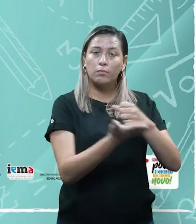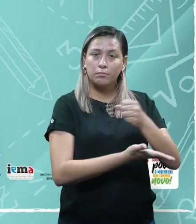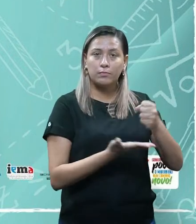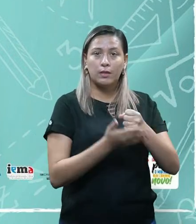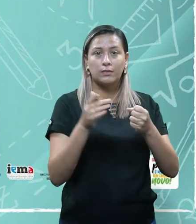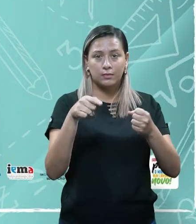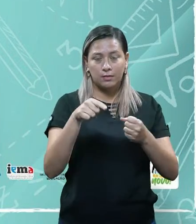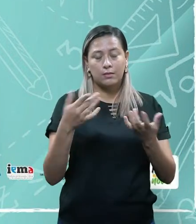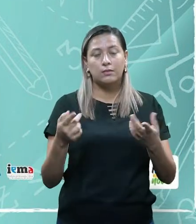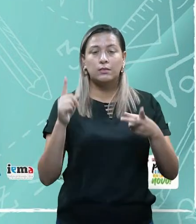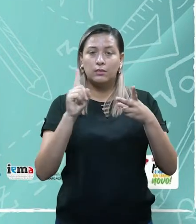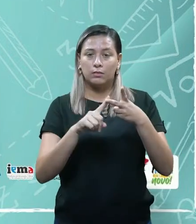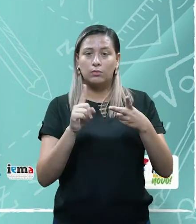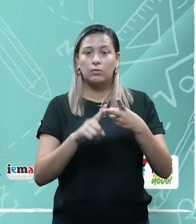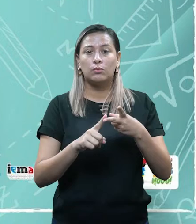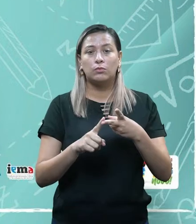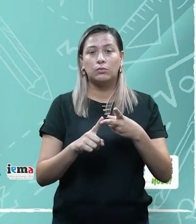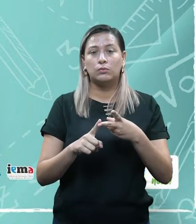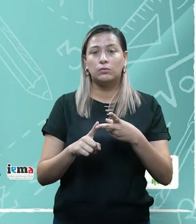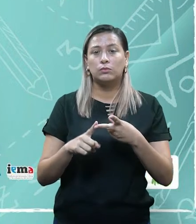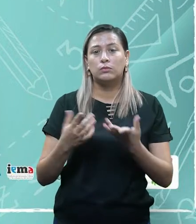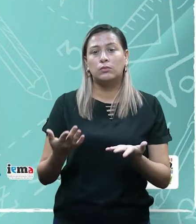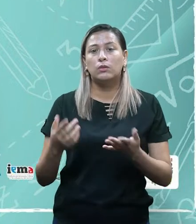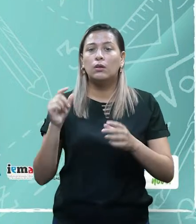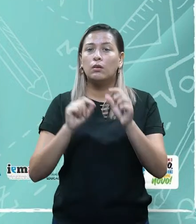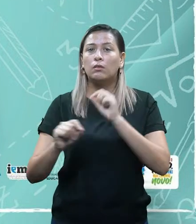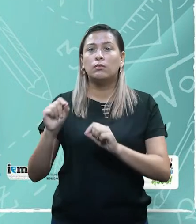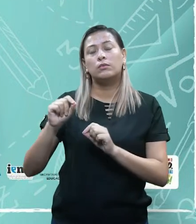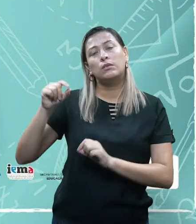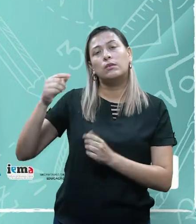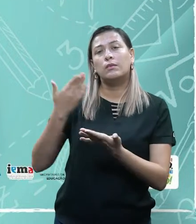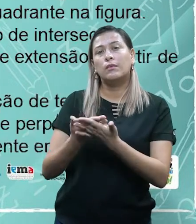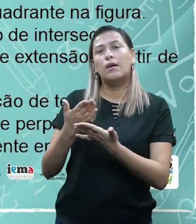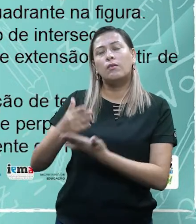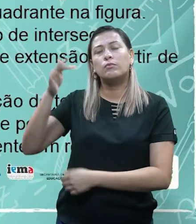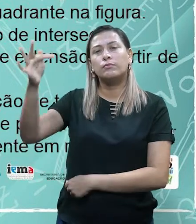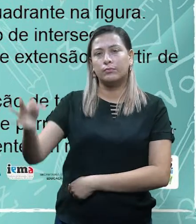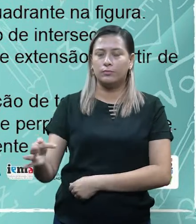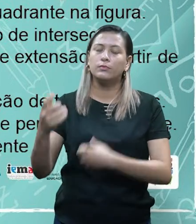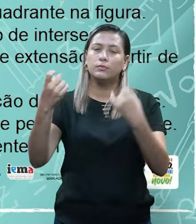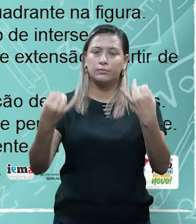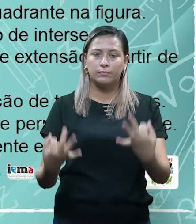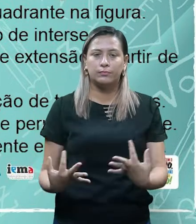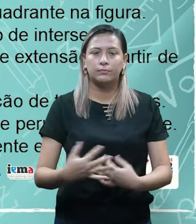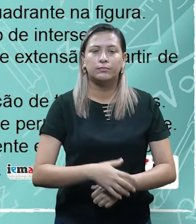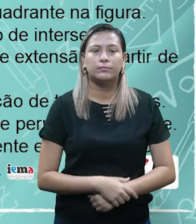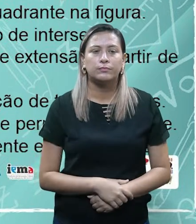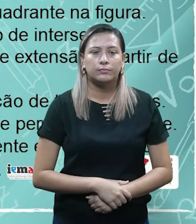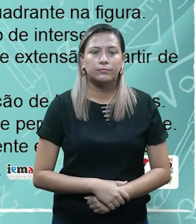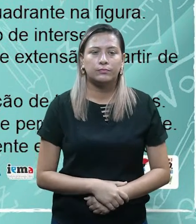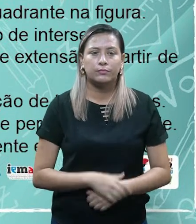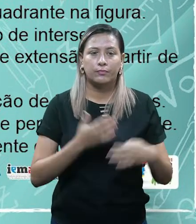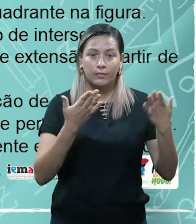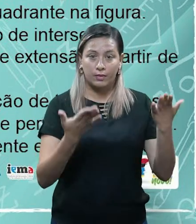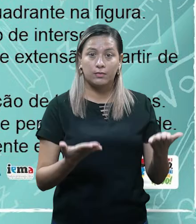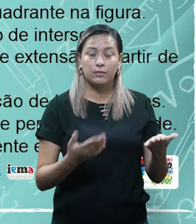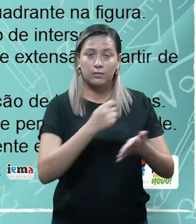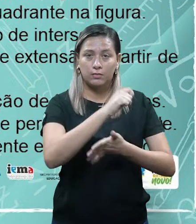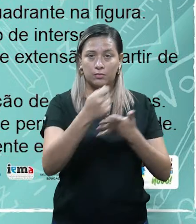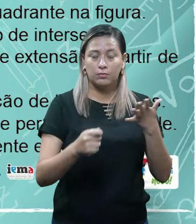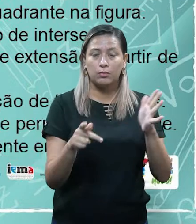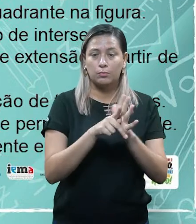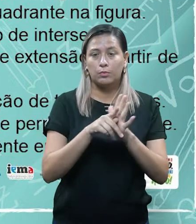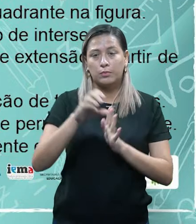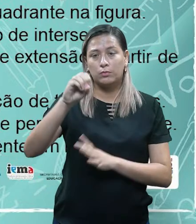a outra é sobre layers, que a gente vai estar vendo em aulas futuras, tá bom? Essa aqui da configuração dos pontos de